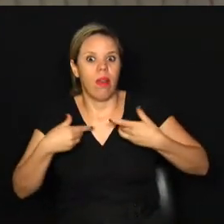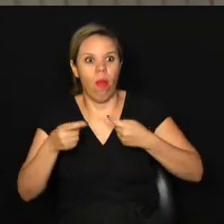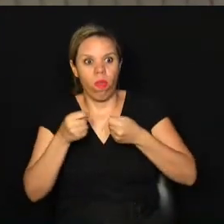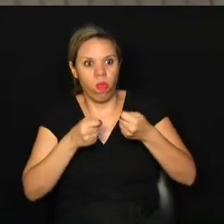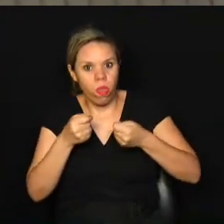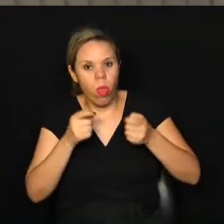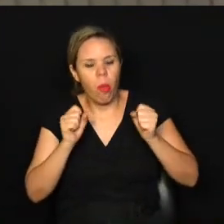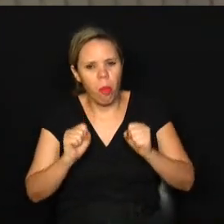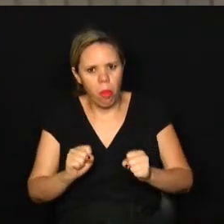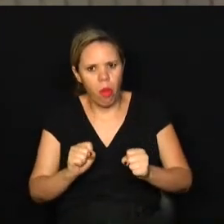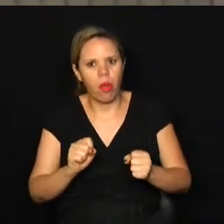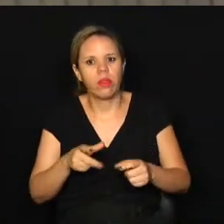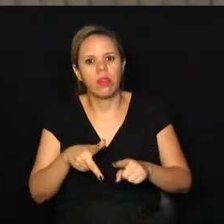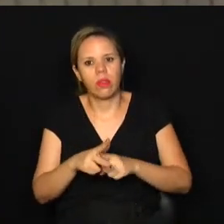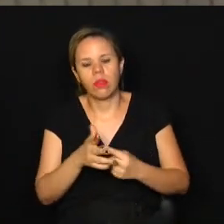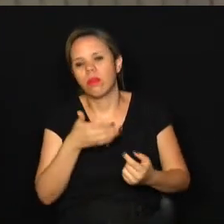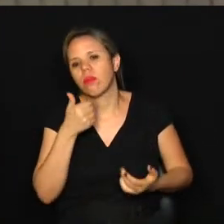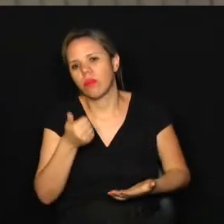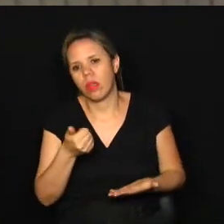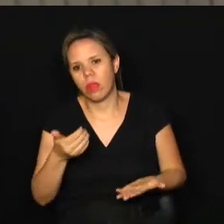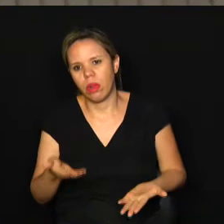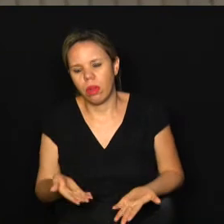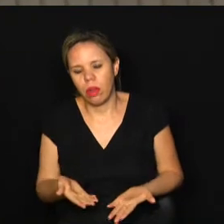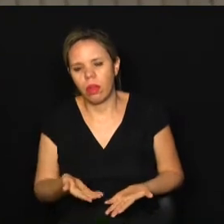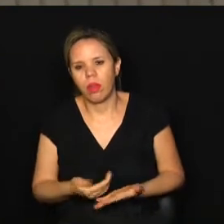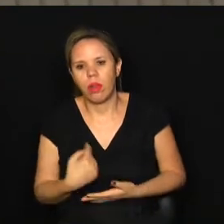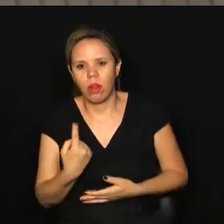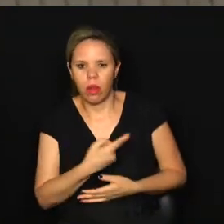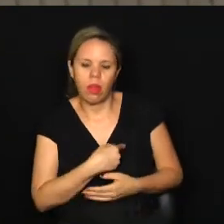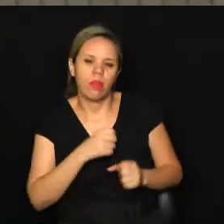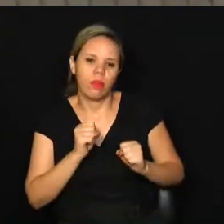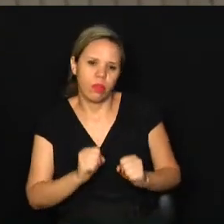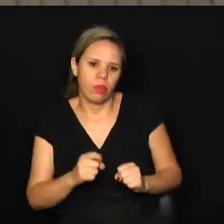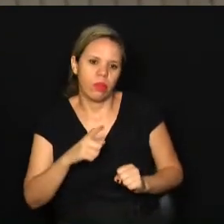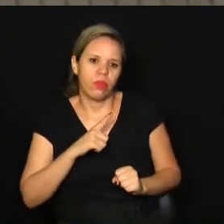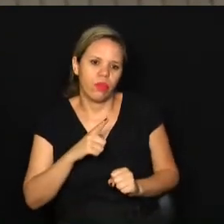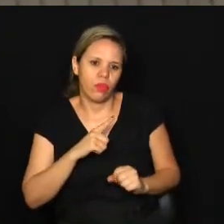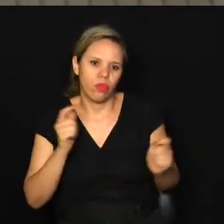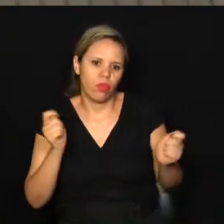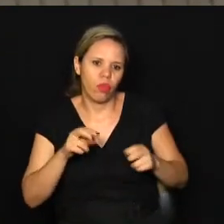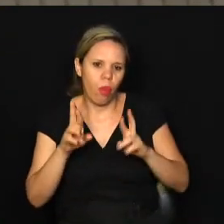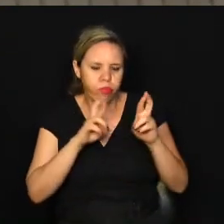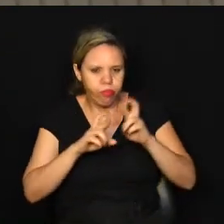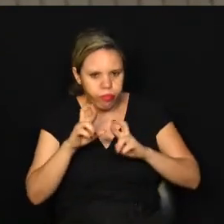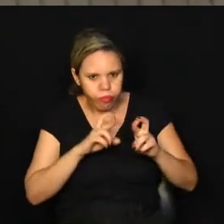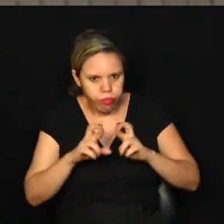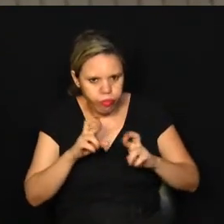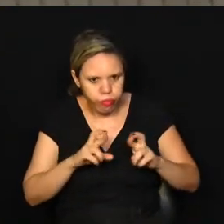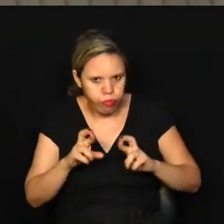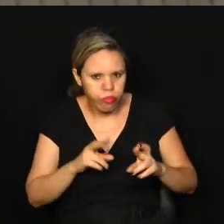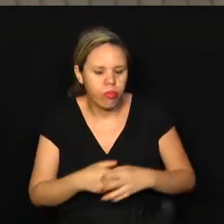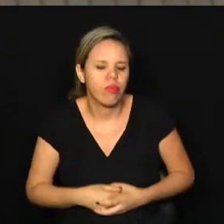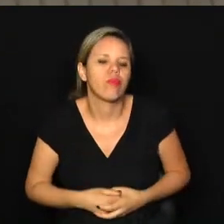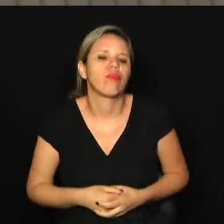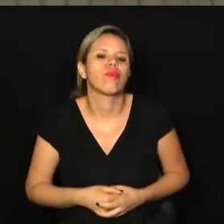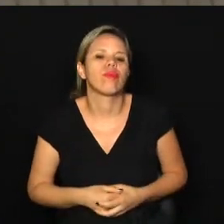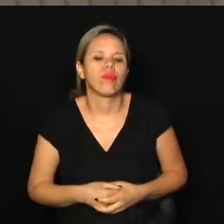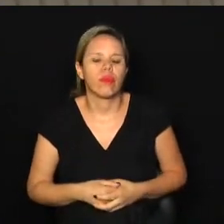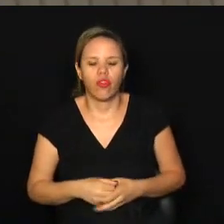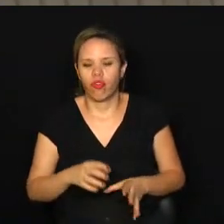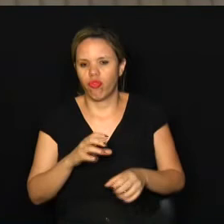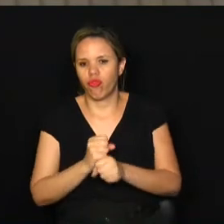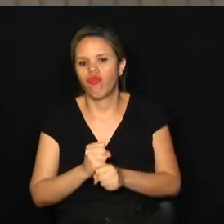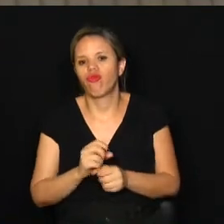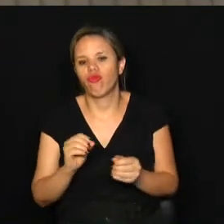possa realmente se recuperar e nós possamos ter uma condição fiscal, financeira adequada para